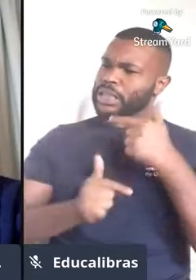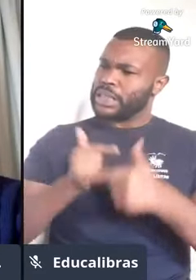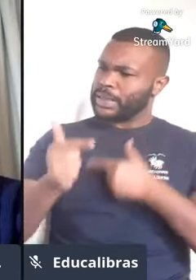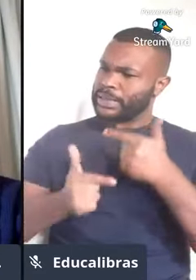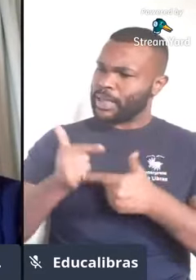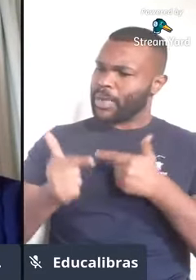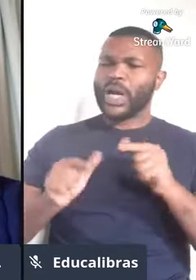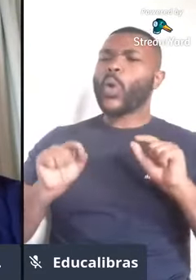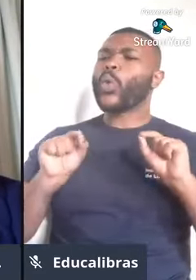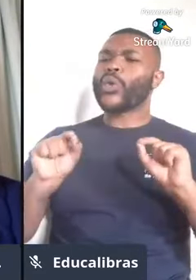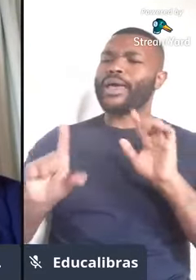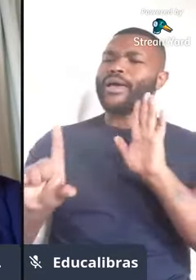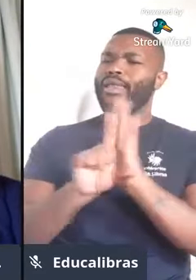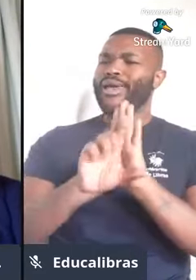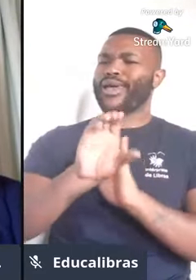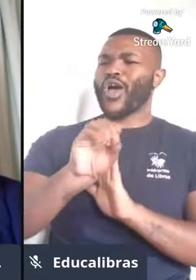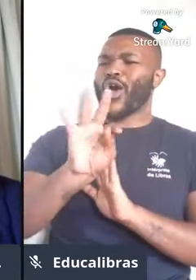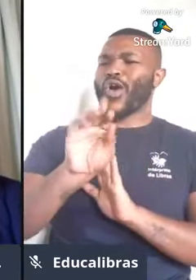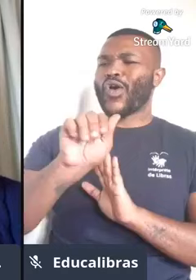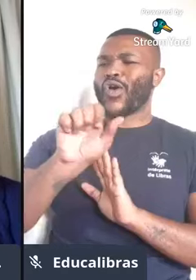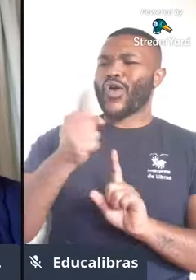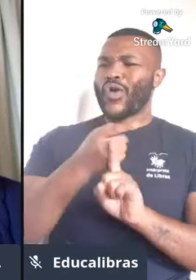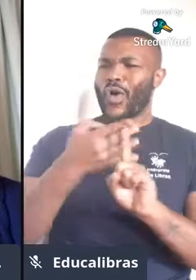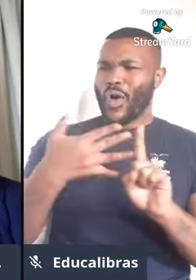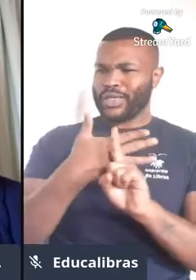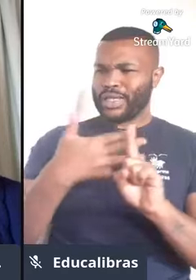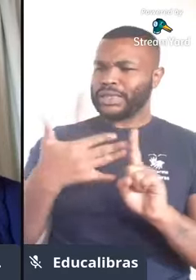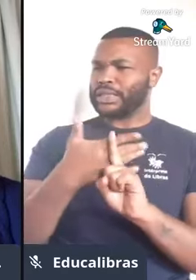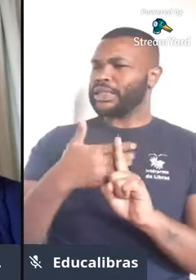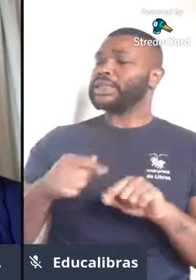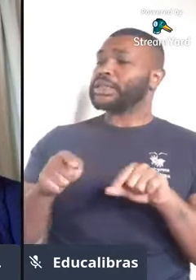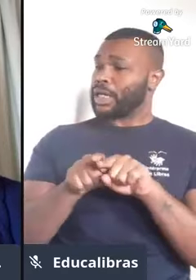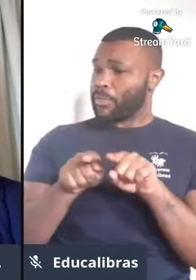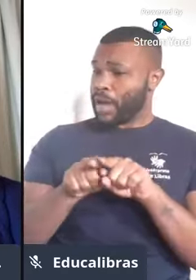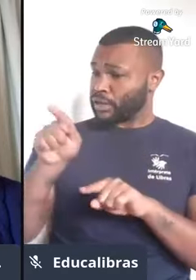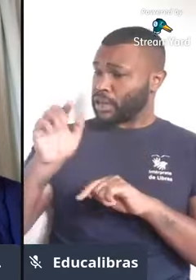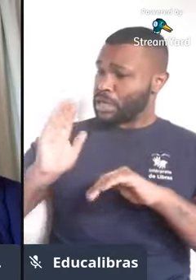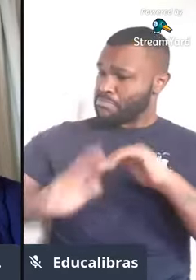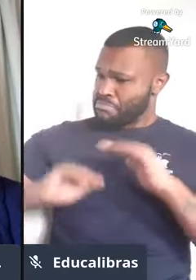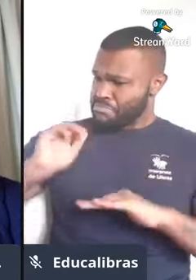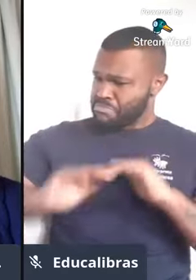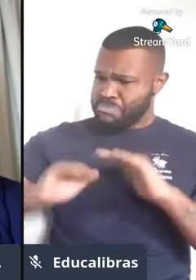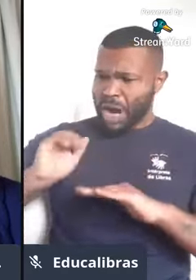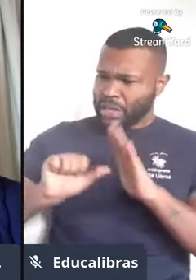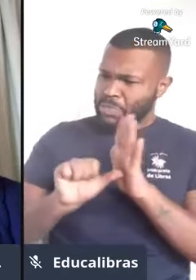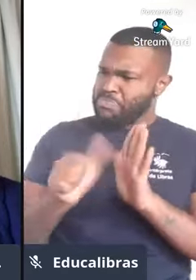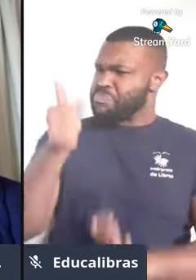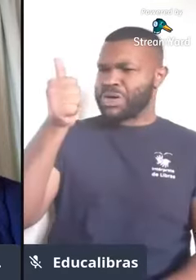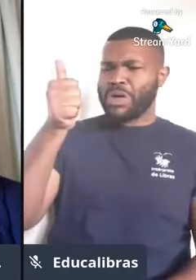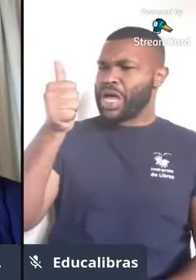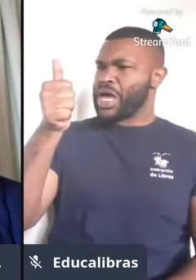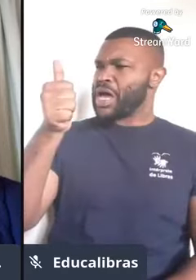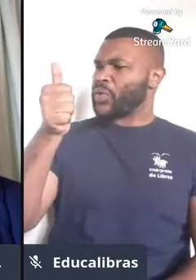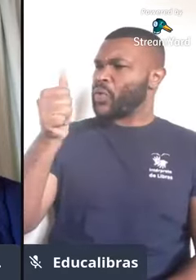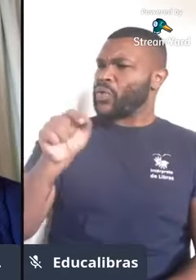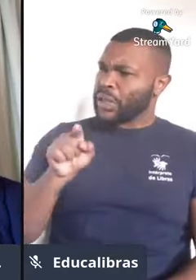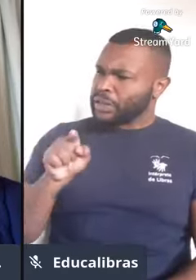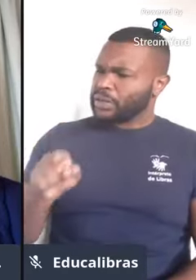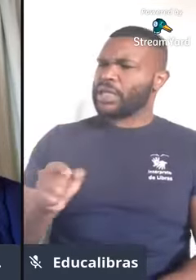de cotas, inclusive com ações de vanguarda, ou, digamos, pioneiras, ações